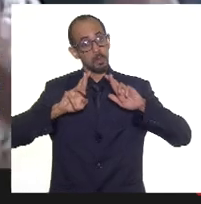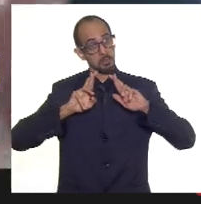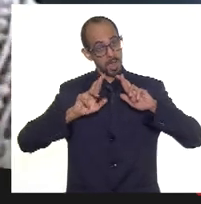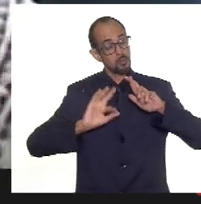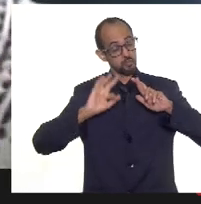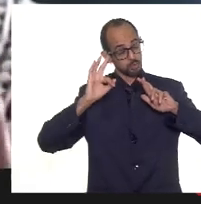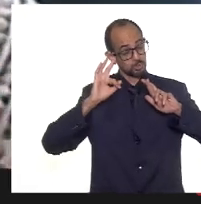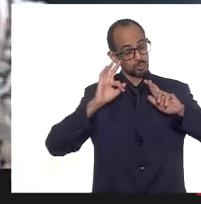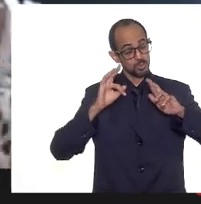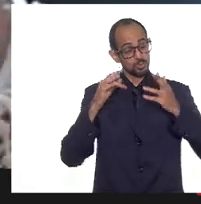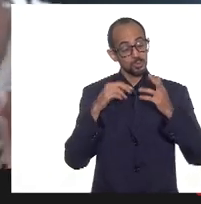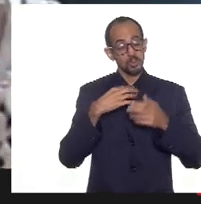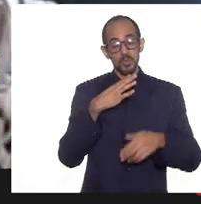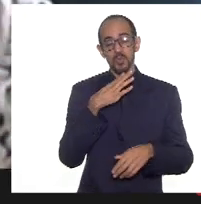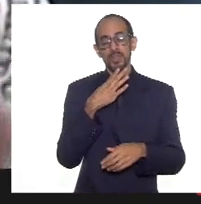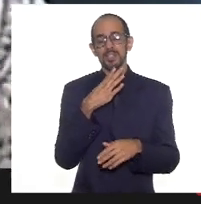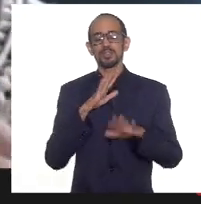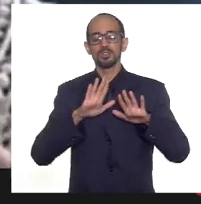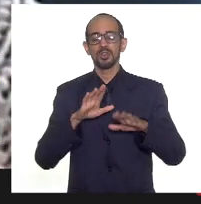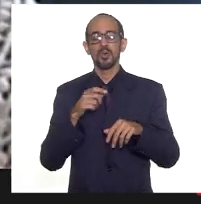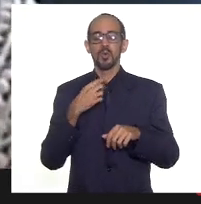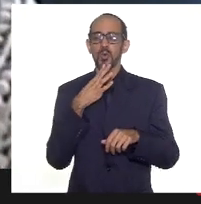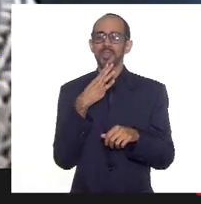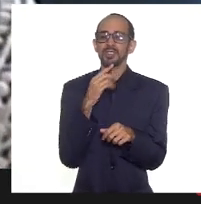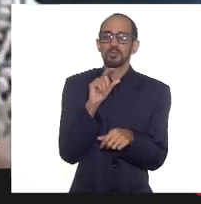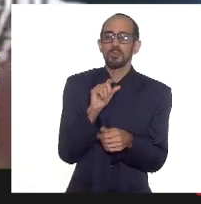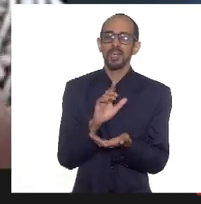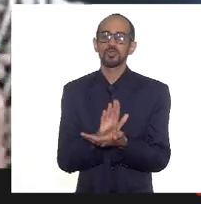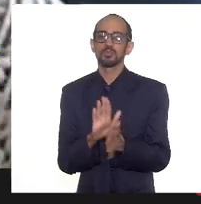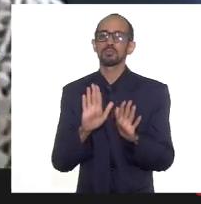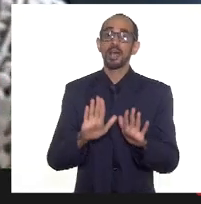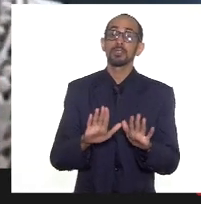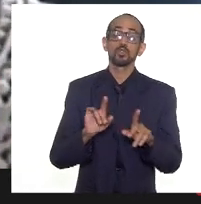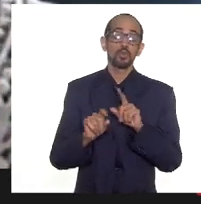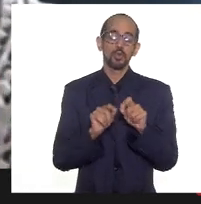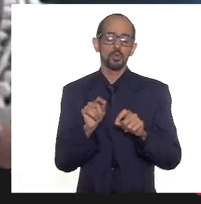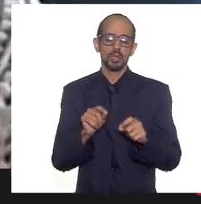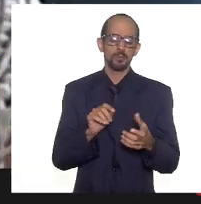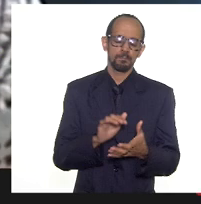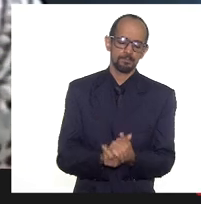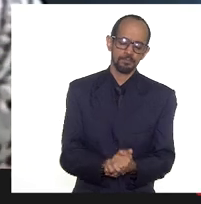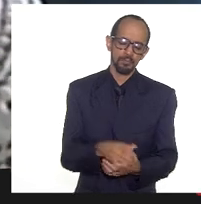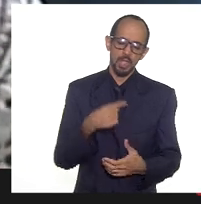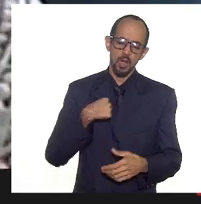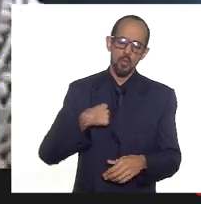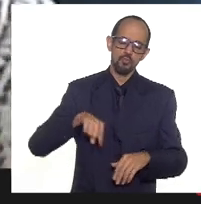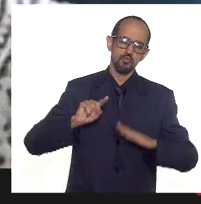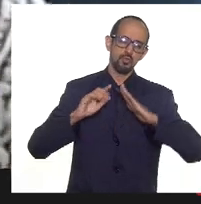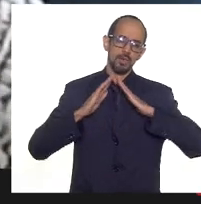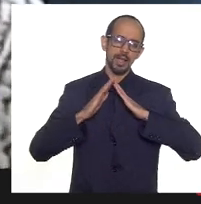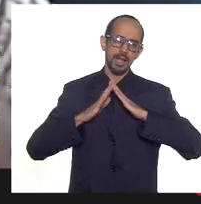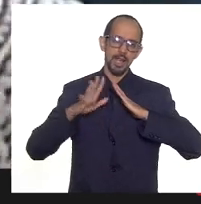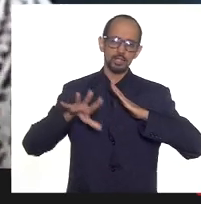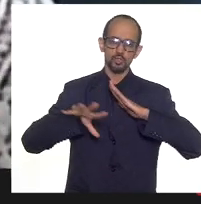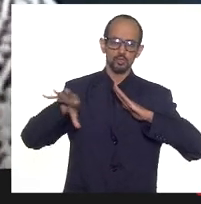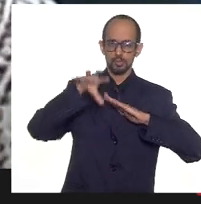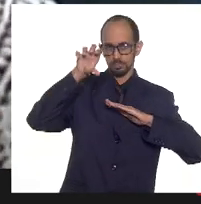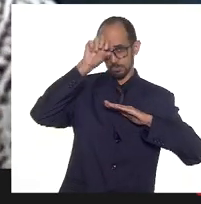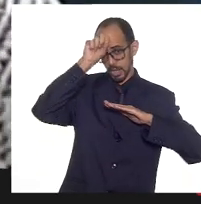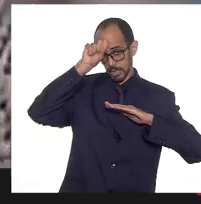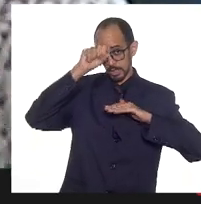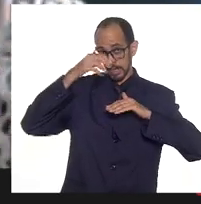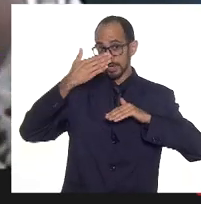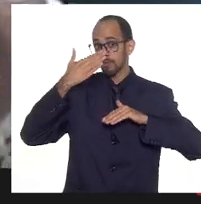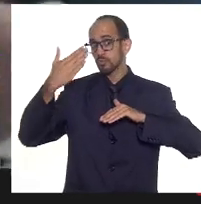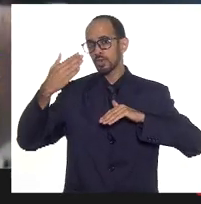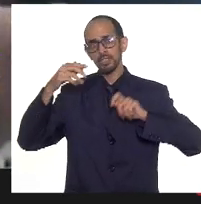da pesquisa, conheço menos, mas eu fui a um centro de Umbanda que, na porta,